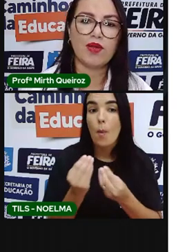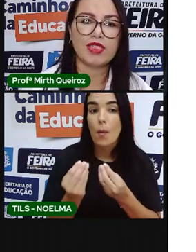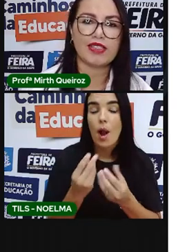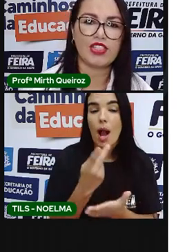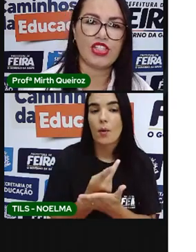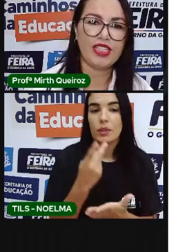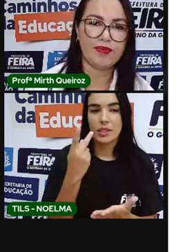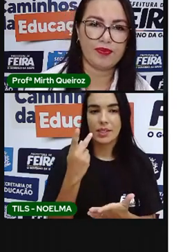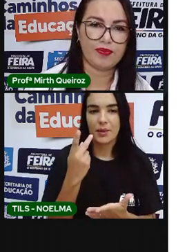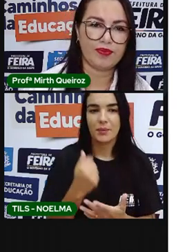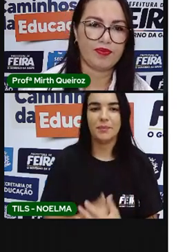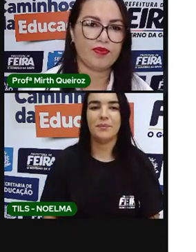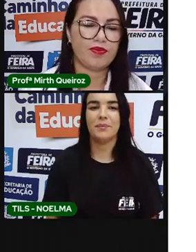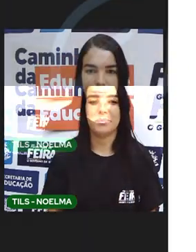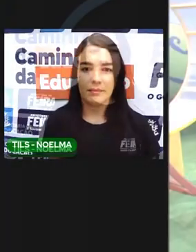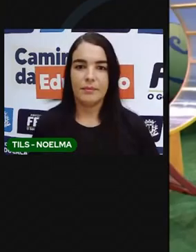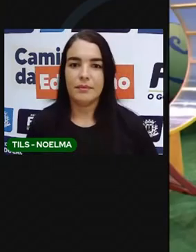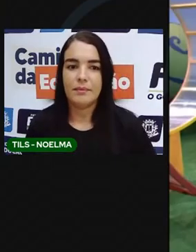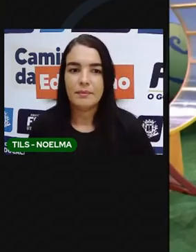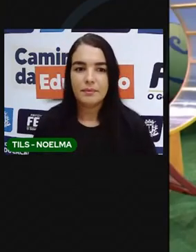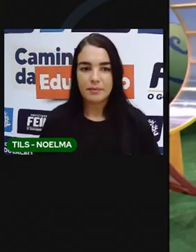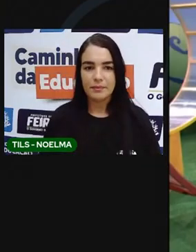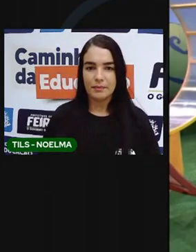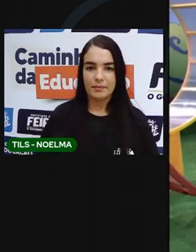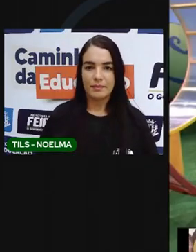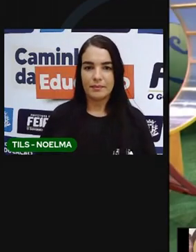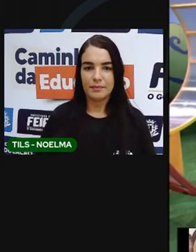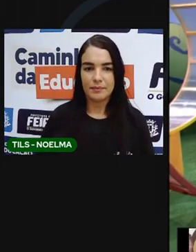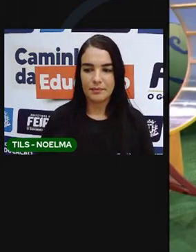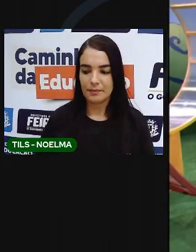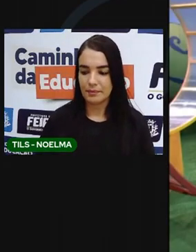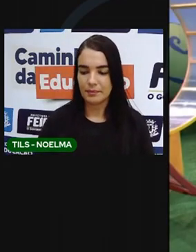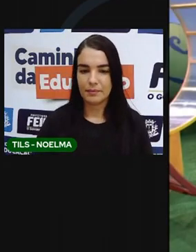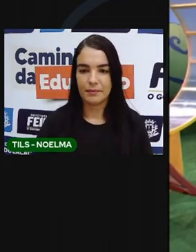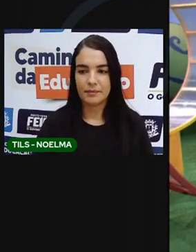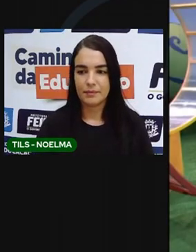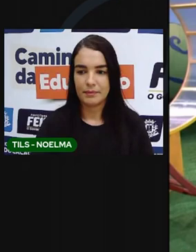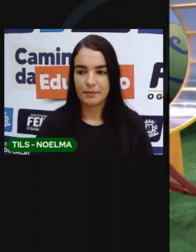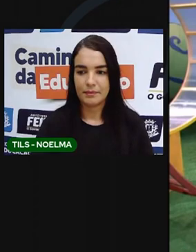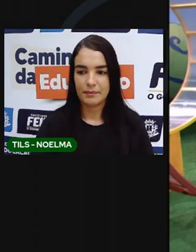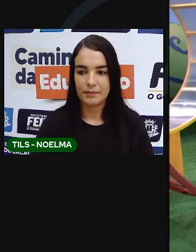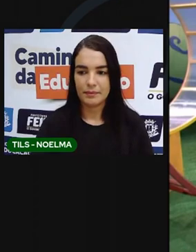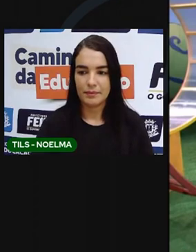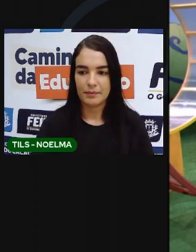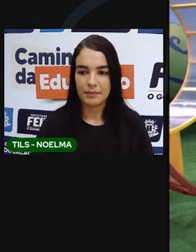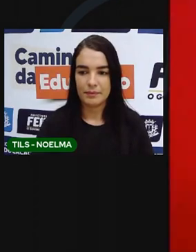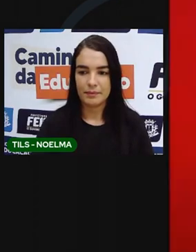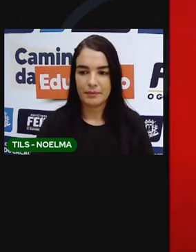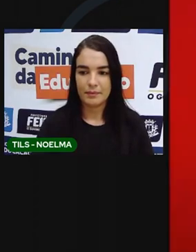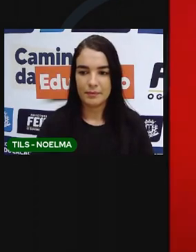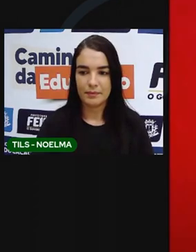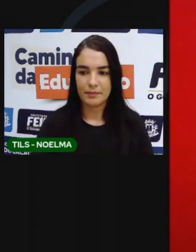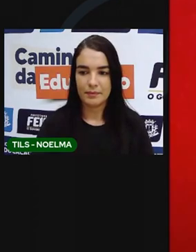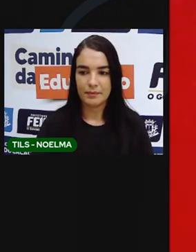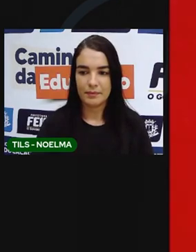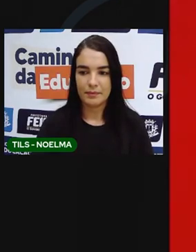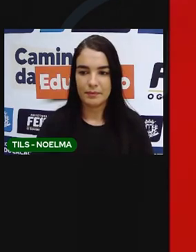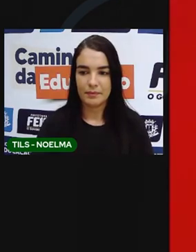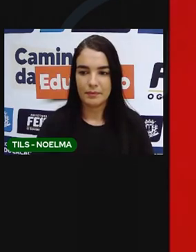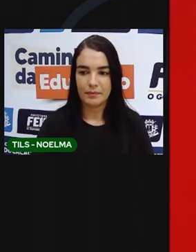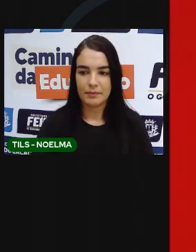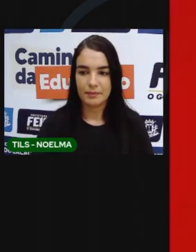dmg Vamos assistir da depressão sim dar não olha que linda